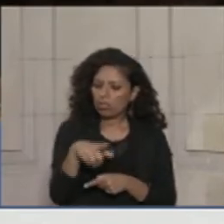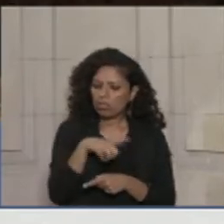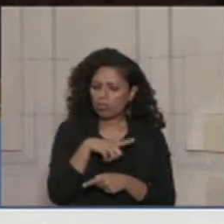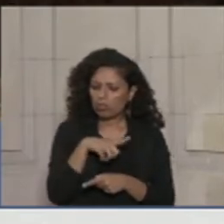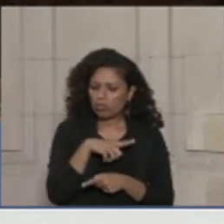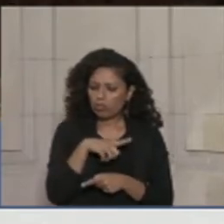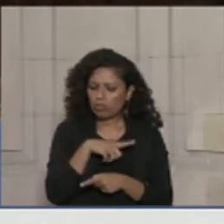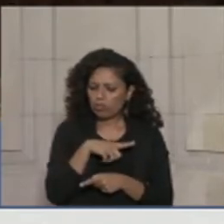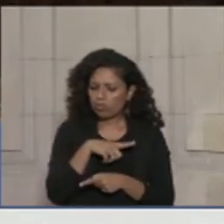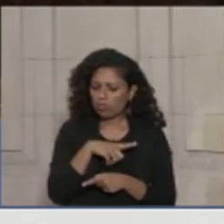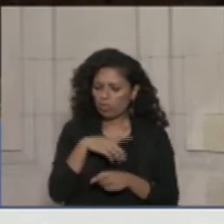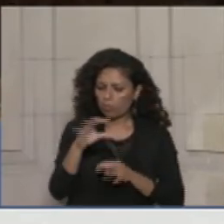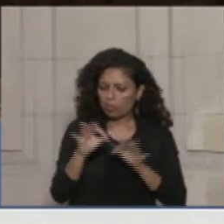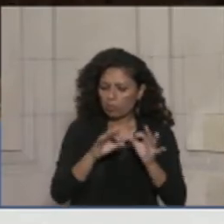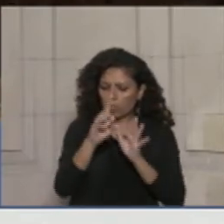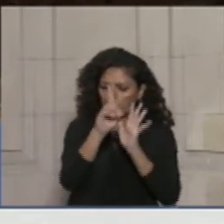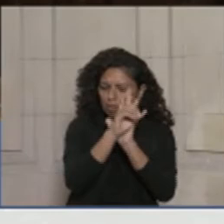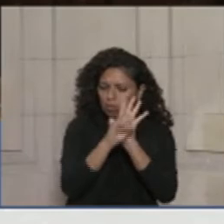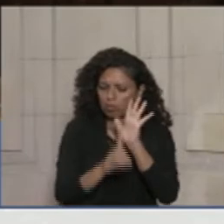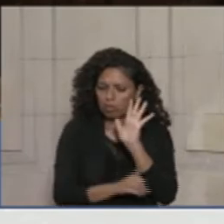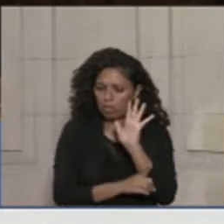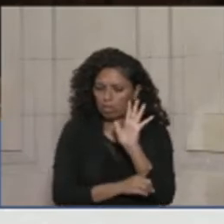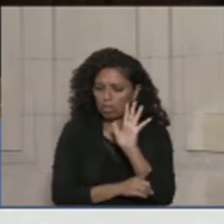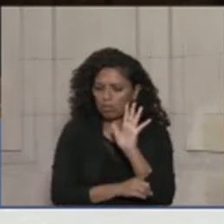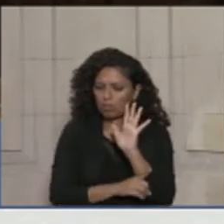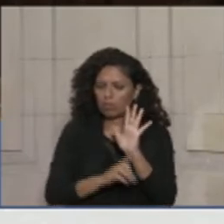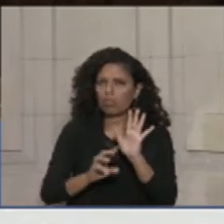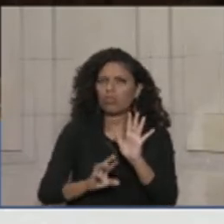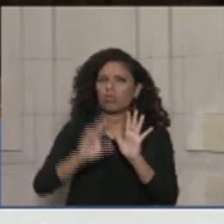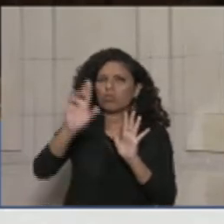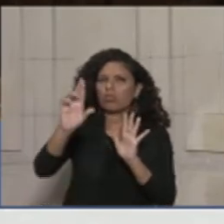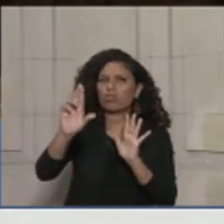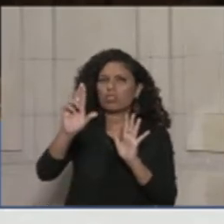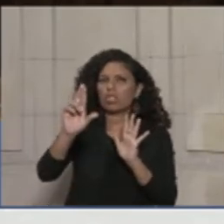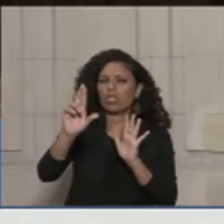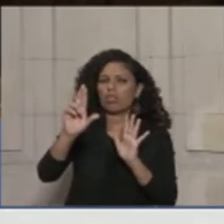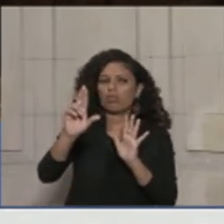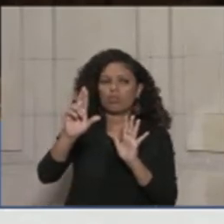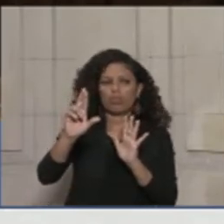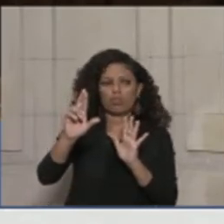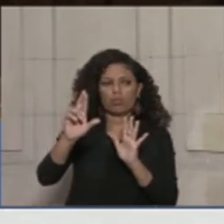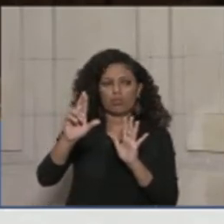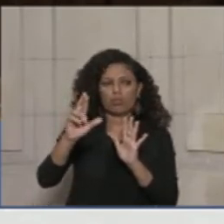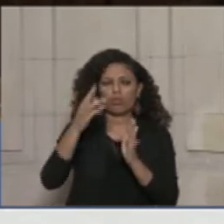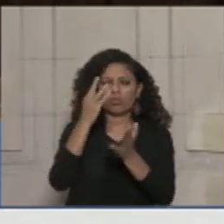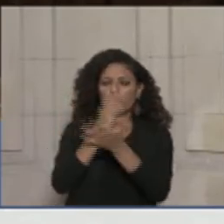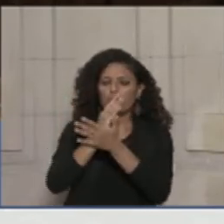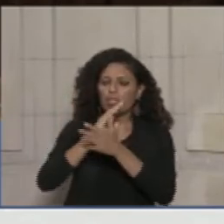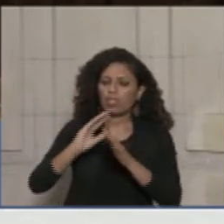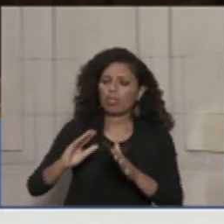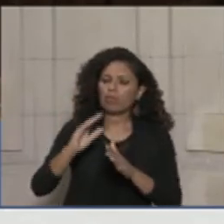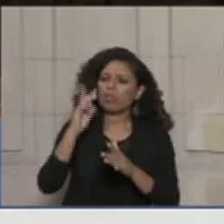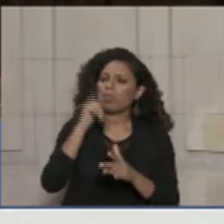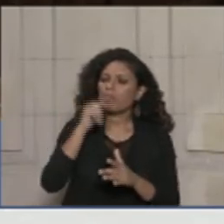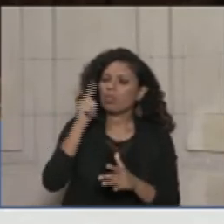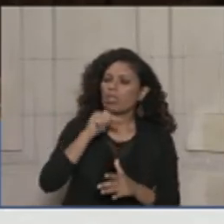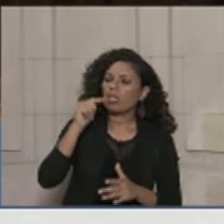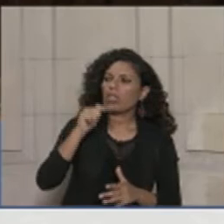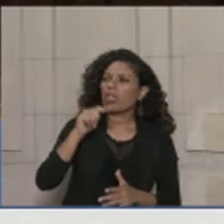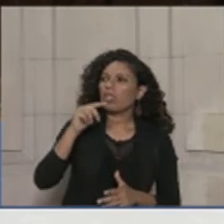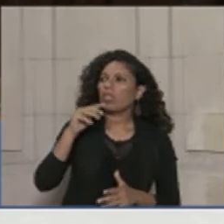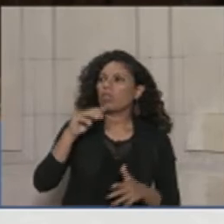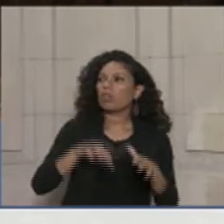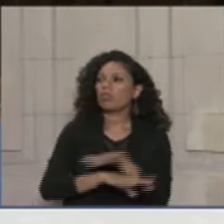baixado o decreto, um decreto irresponsável em encampar a água do município de Macaé, da